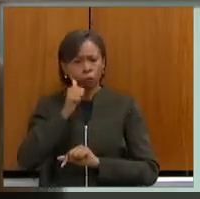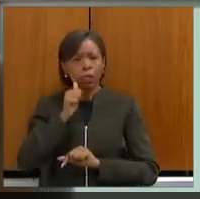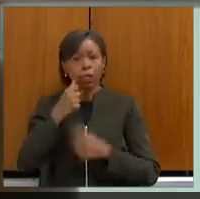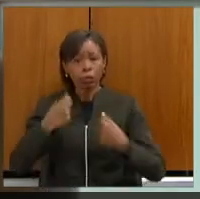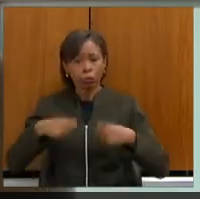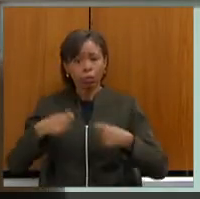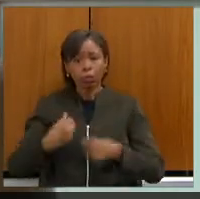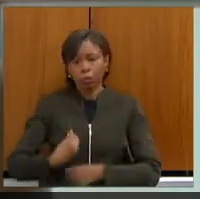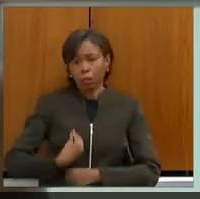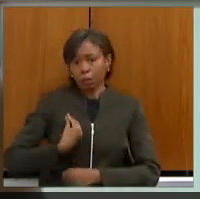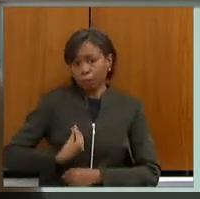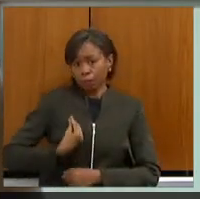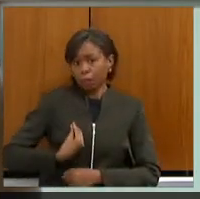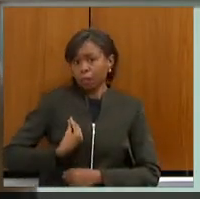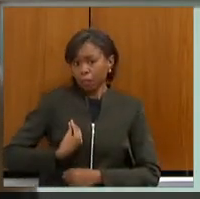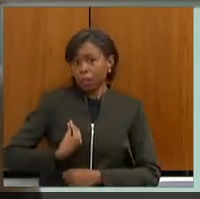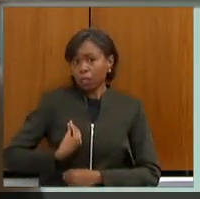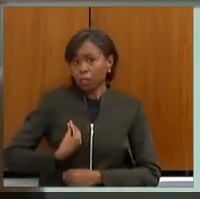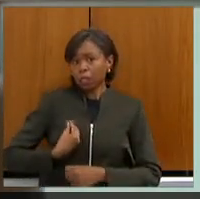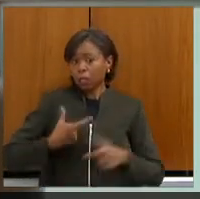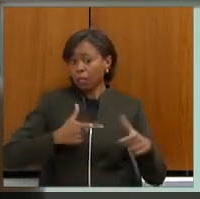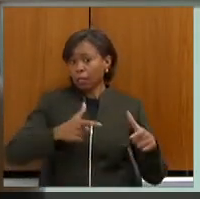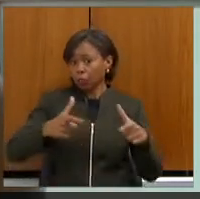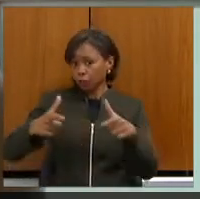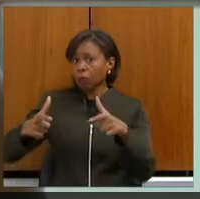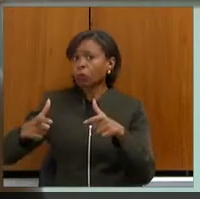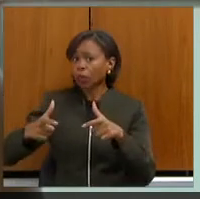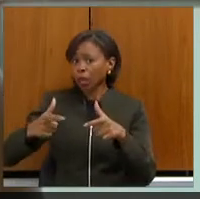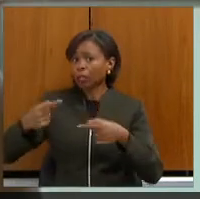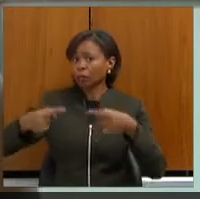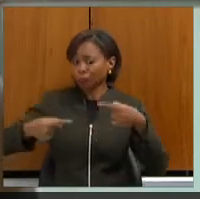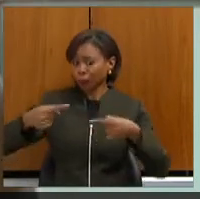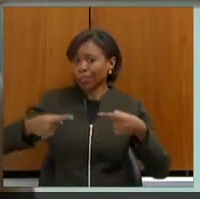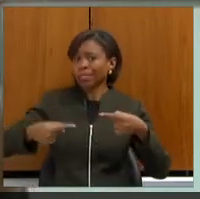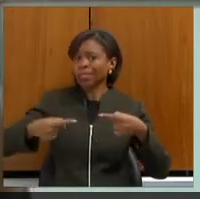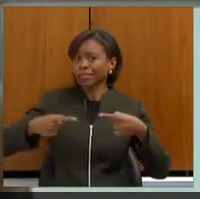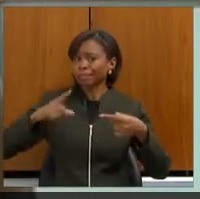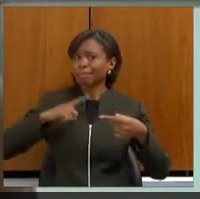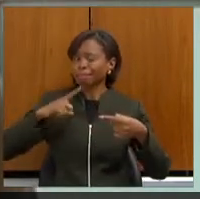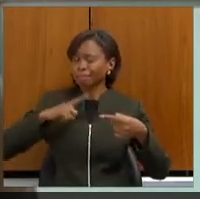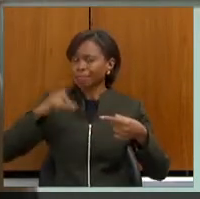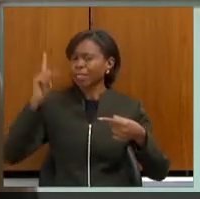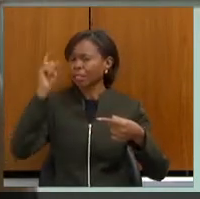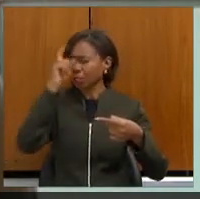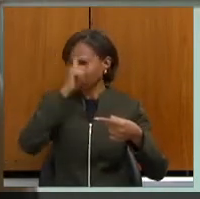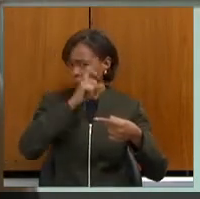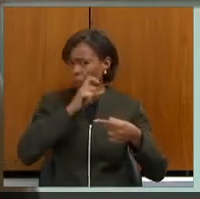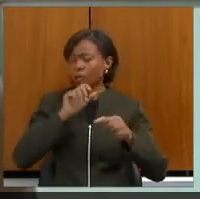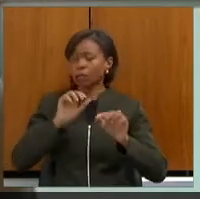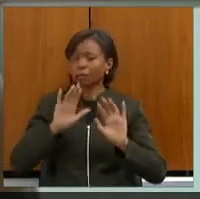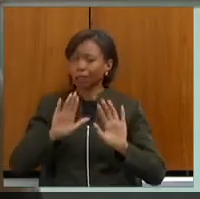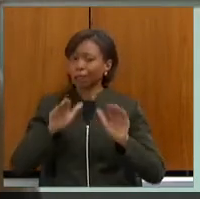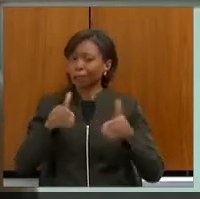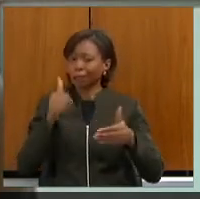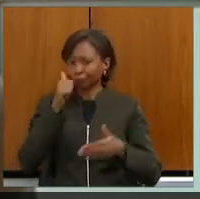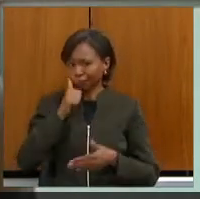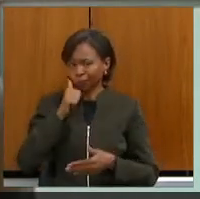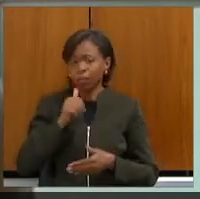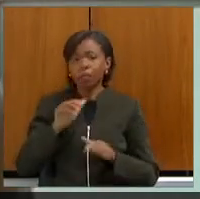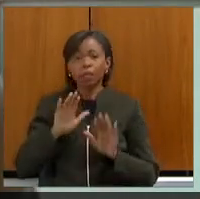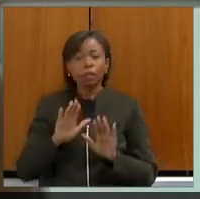presente nesse espaço que ainda é muito hostil para as mulheres e por fim eu gostaria só de encerrar minha fala